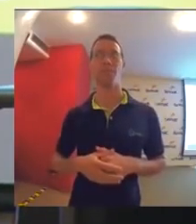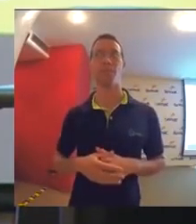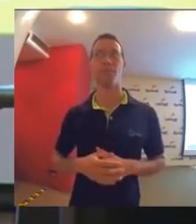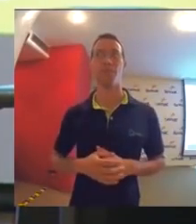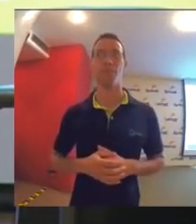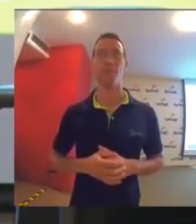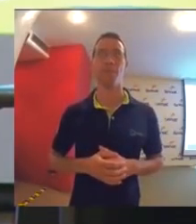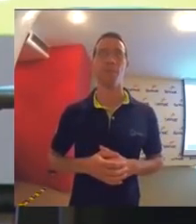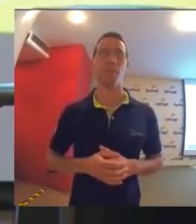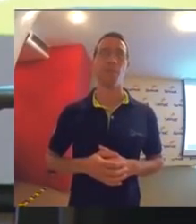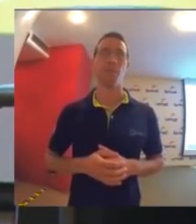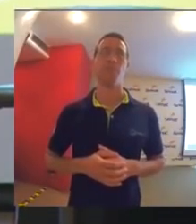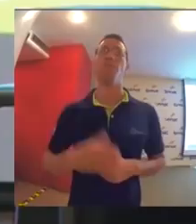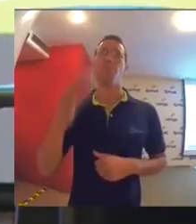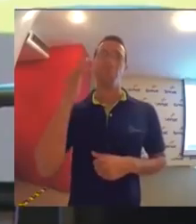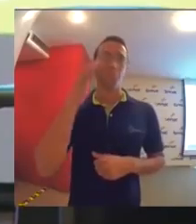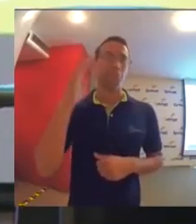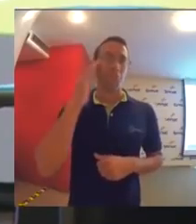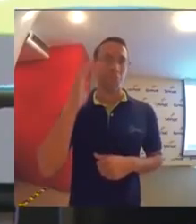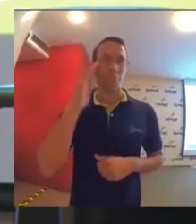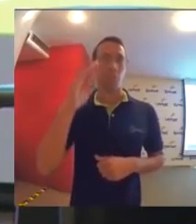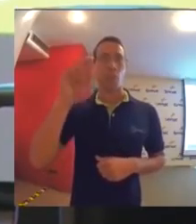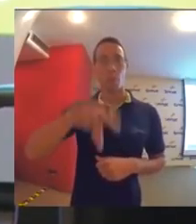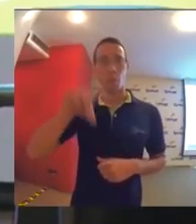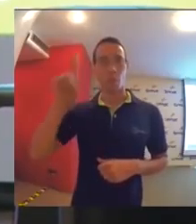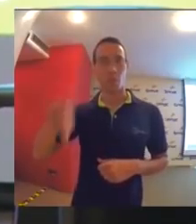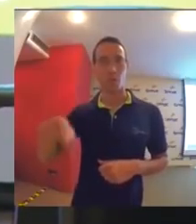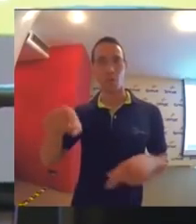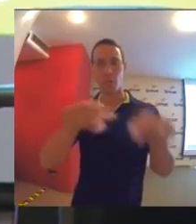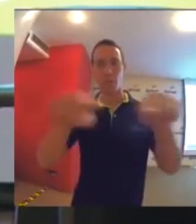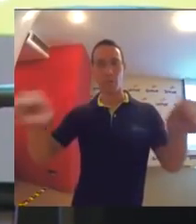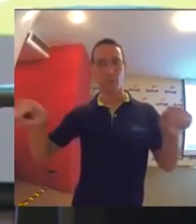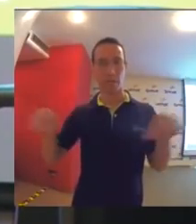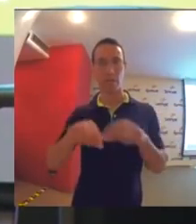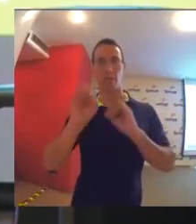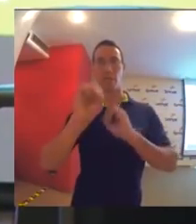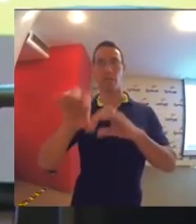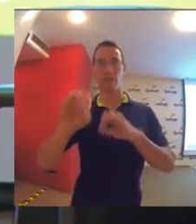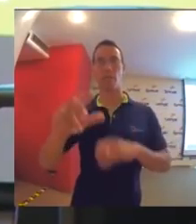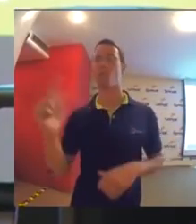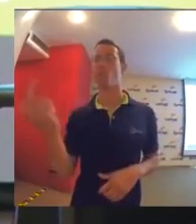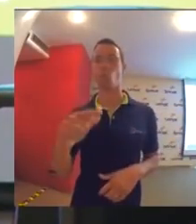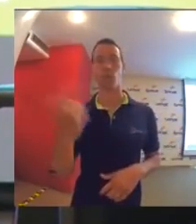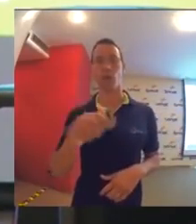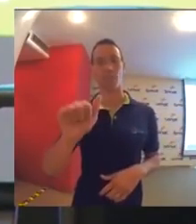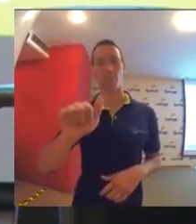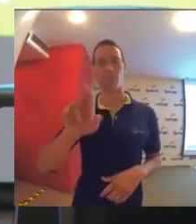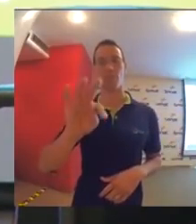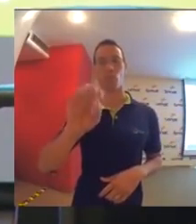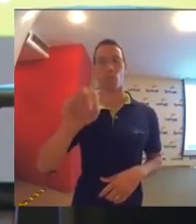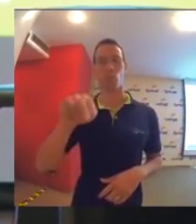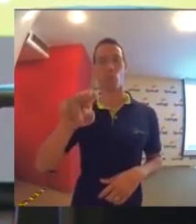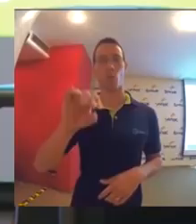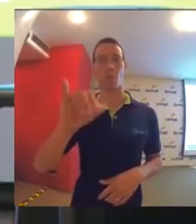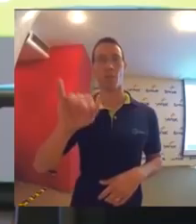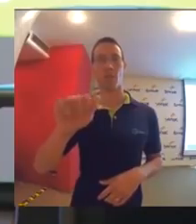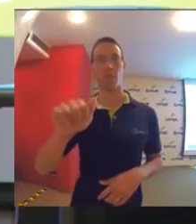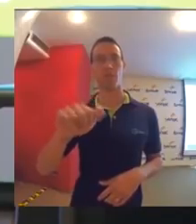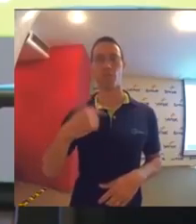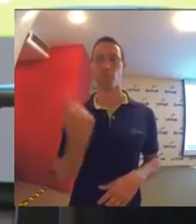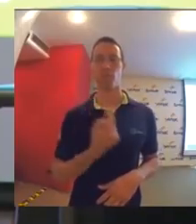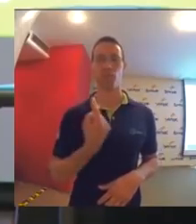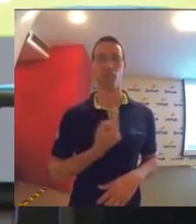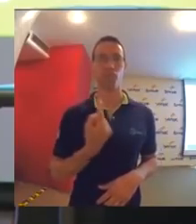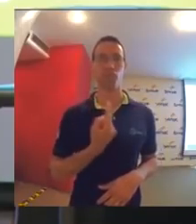E compreendi que um professor, numa sala de aula, não é autónomo, porque está sozinho.